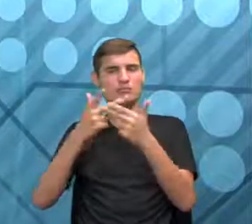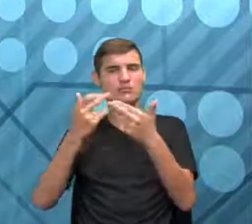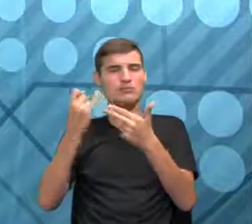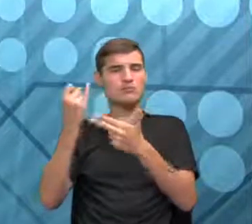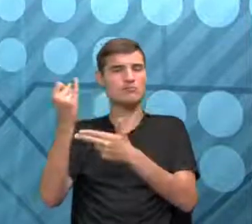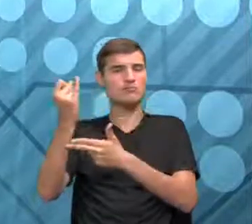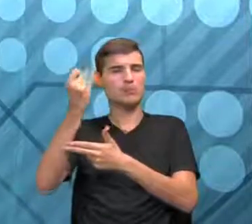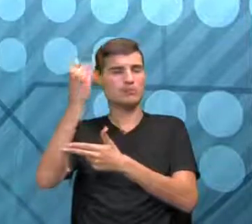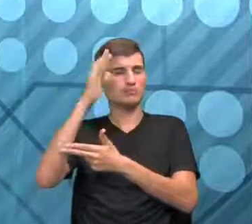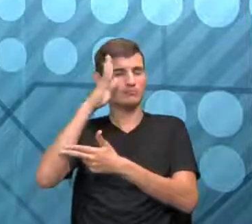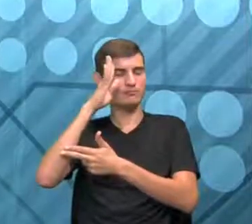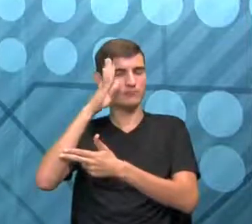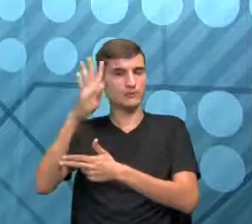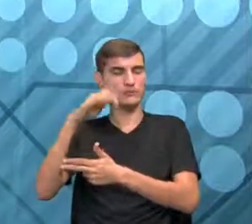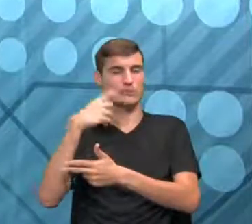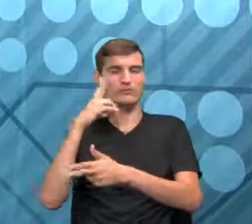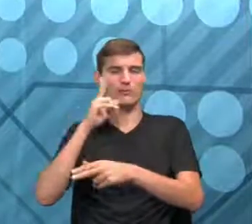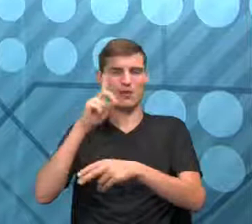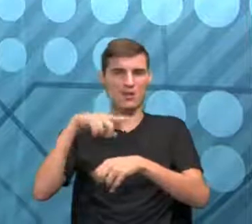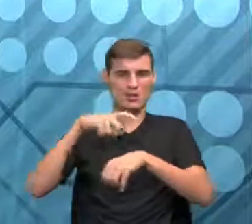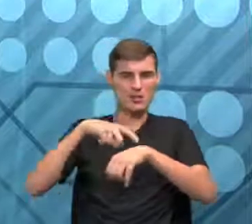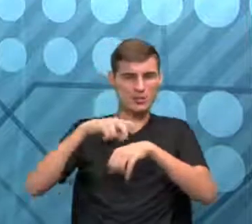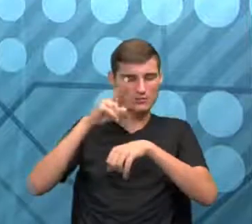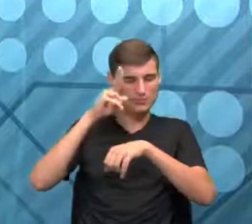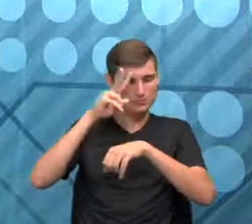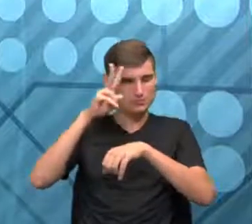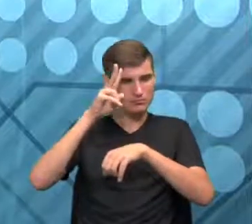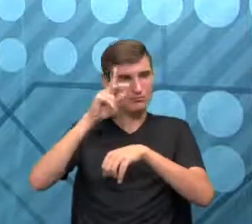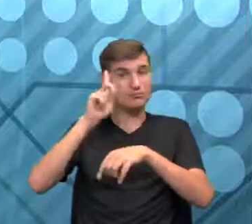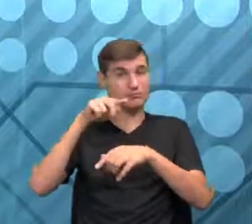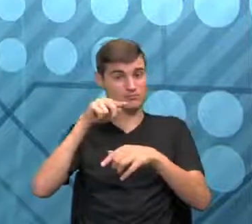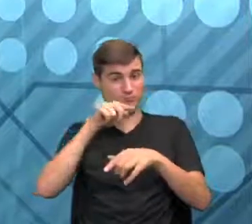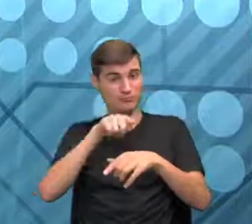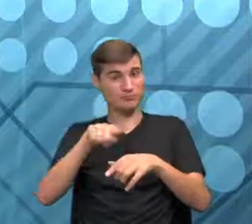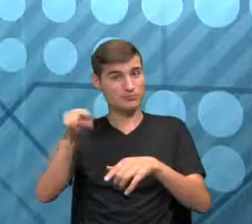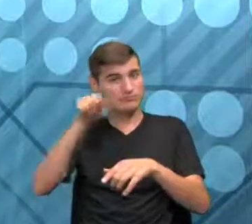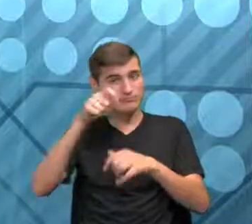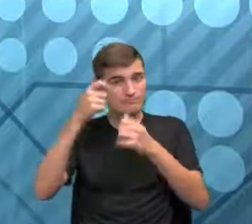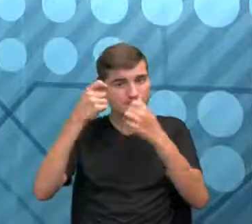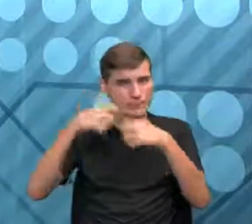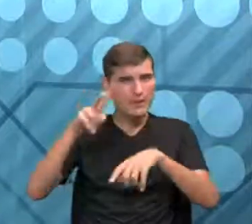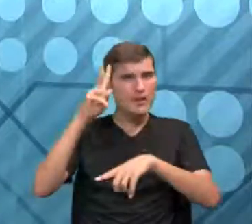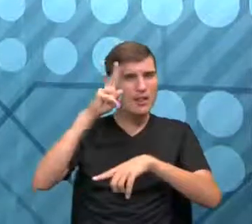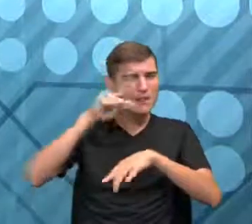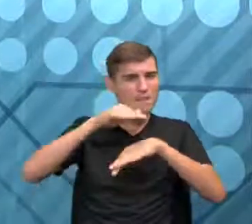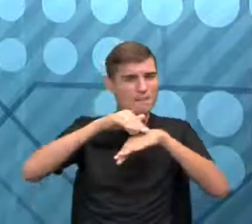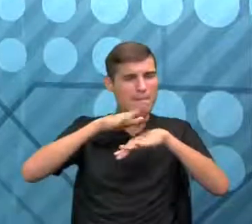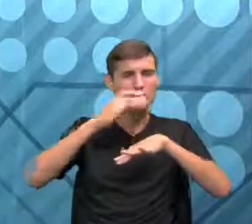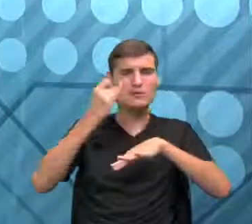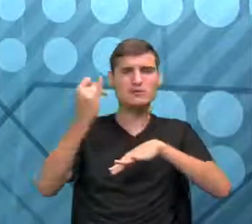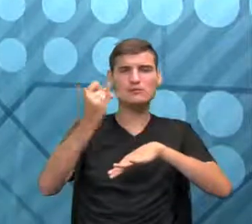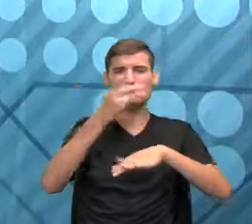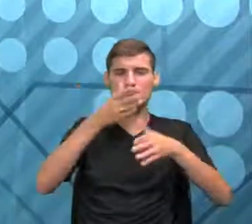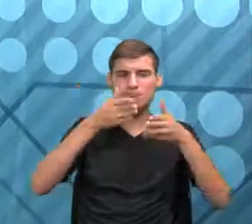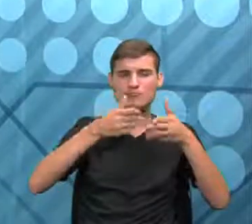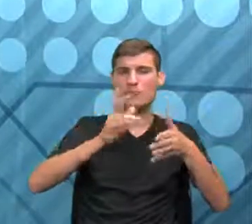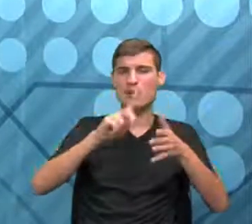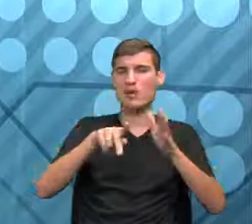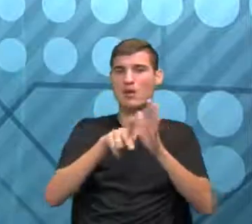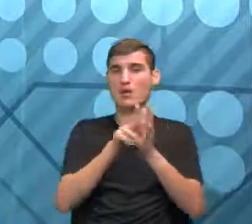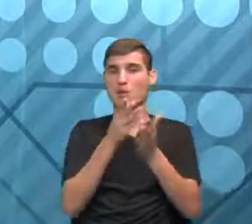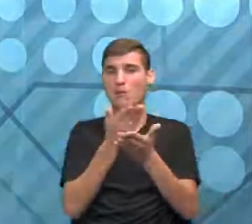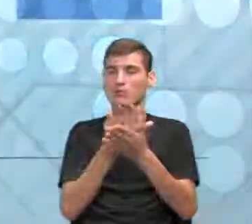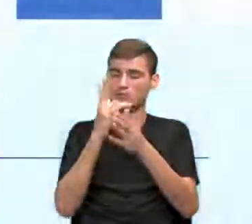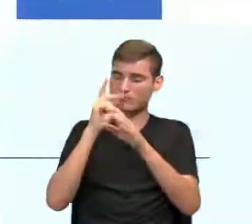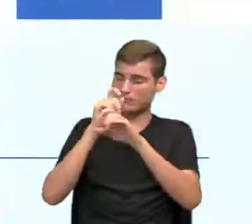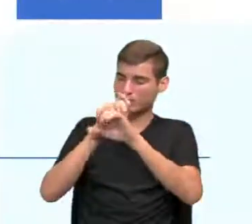os principais conceitos, a gente tem um tempo para relembrar e falar assim, ó, é isso que você precisa lembrar de mais importante dessa teleaula. Vindo aqui para